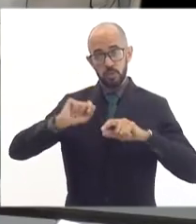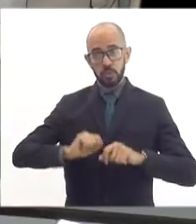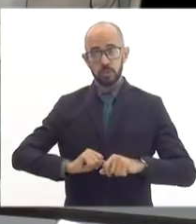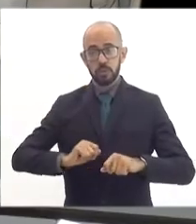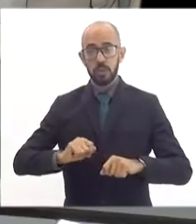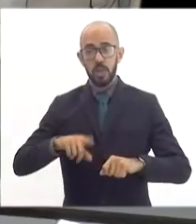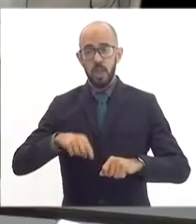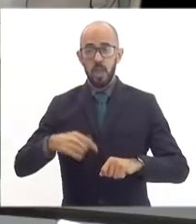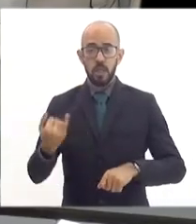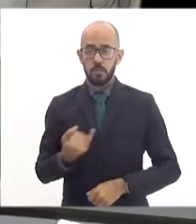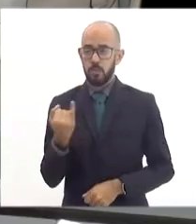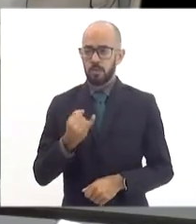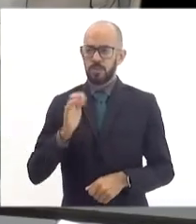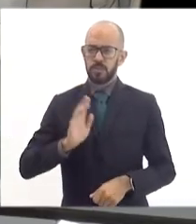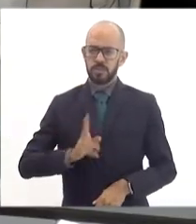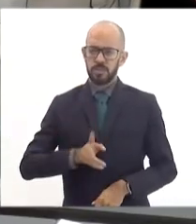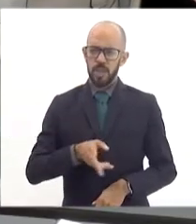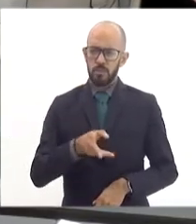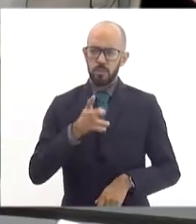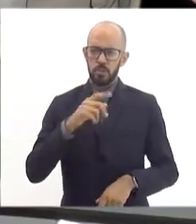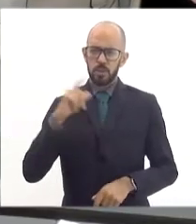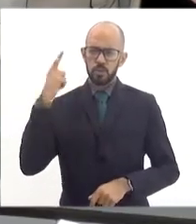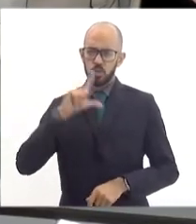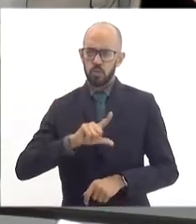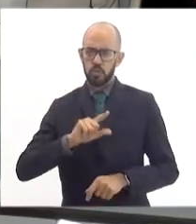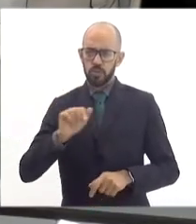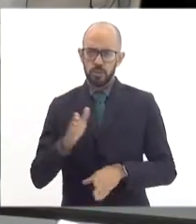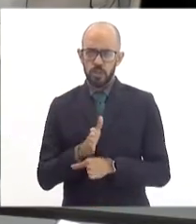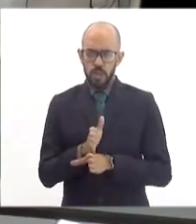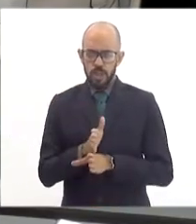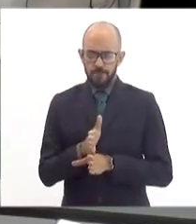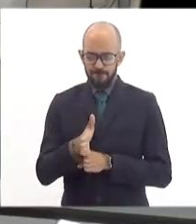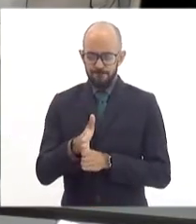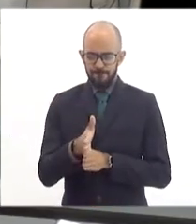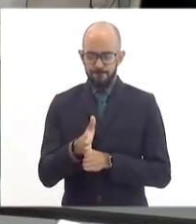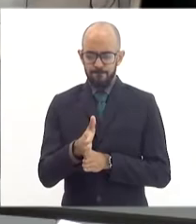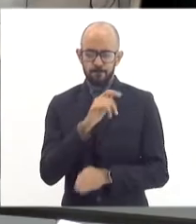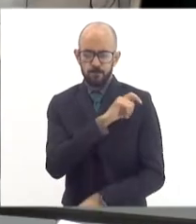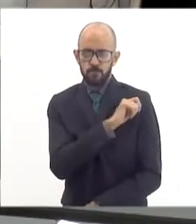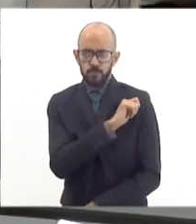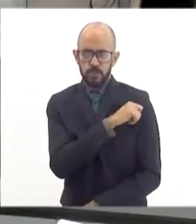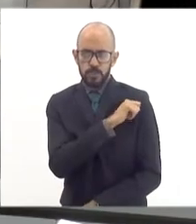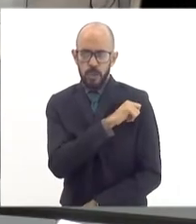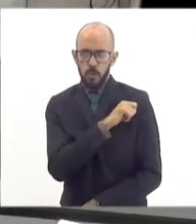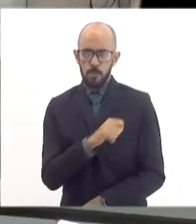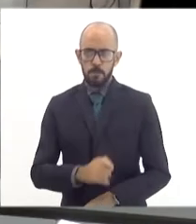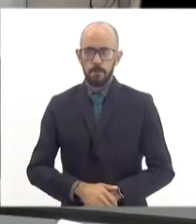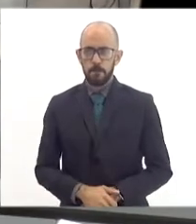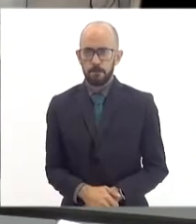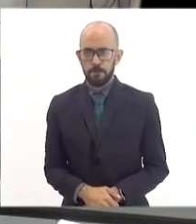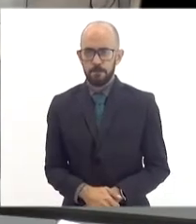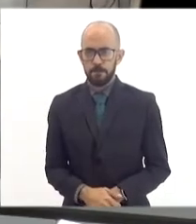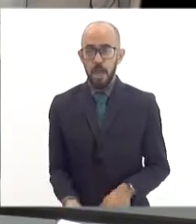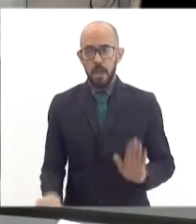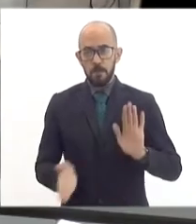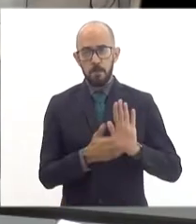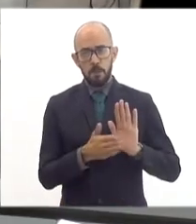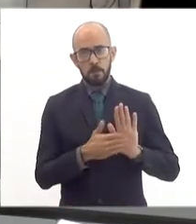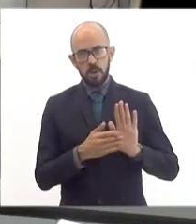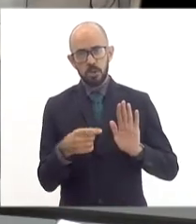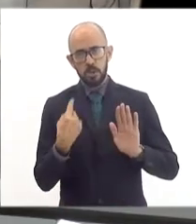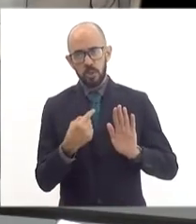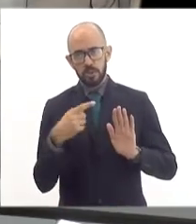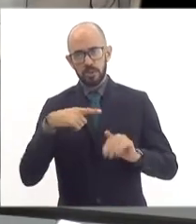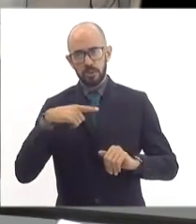é importante para que a gente possa até ter equilíbrio fiscal. Já visto que a proposta que nós encaminhamos do regime de